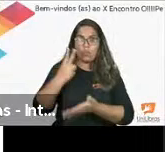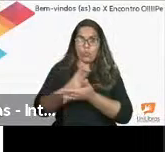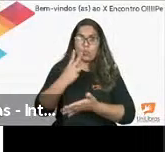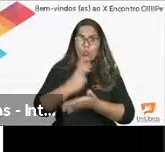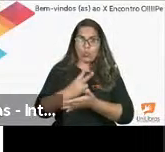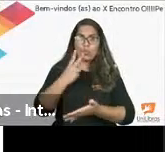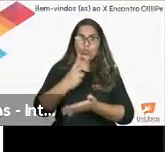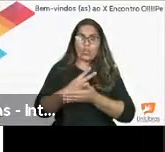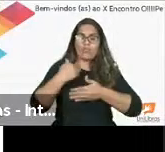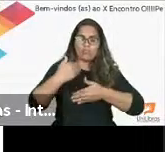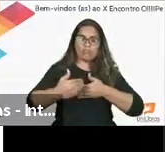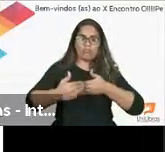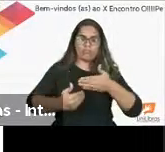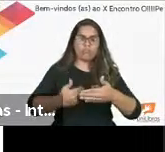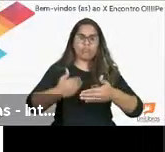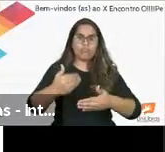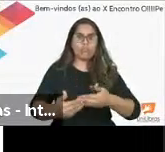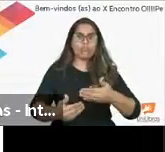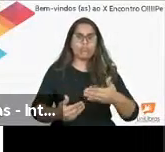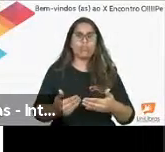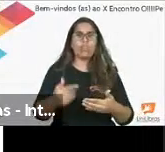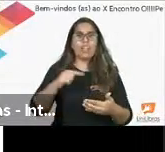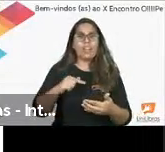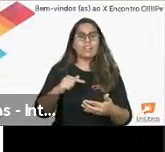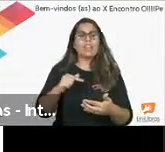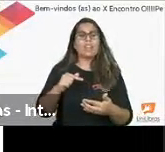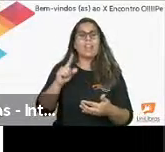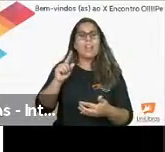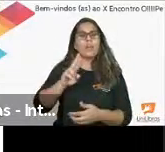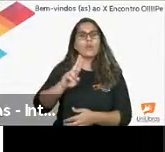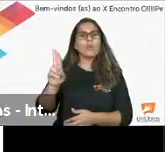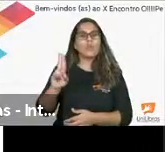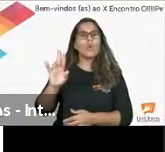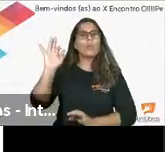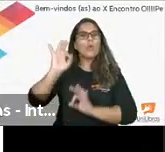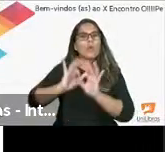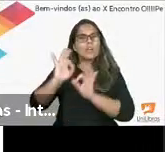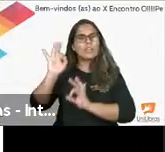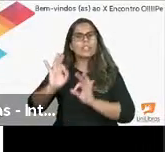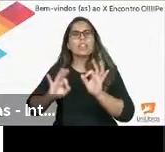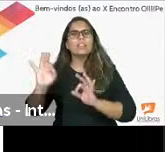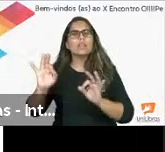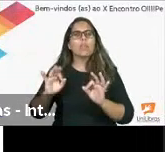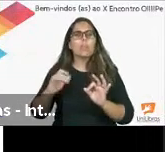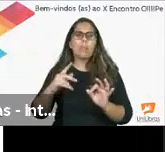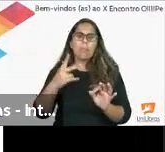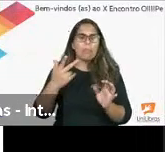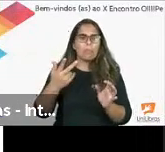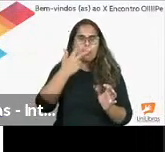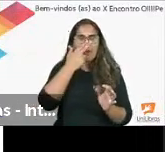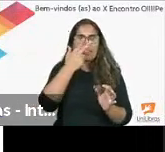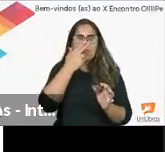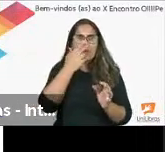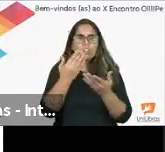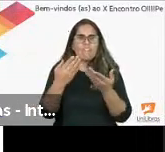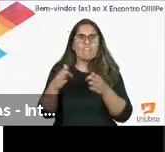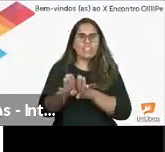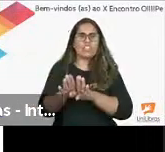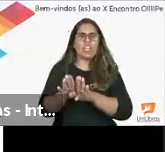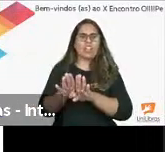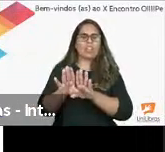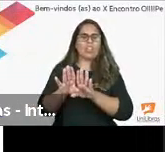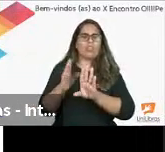viver, essa invariância é chamada de organização, e é como se fosse algo fechado, quer dizer,